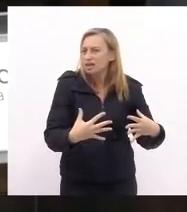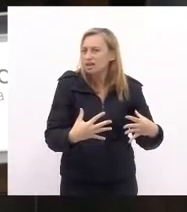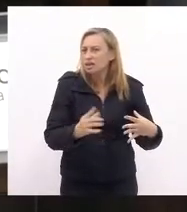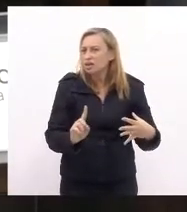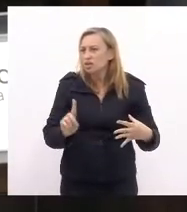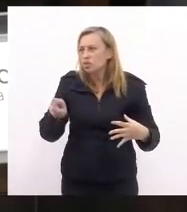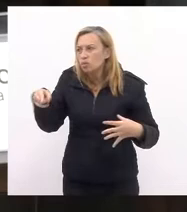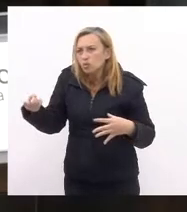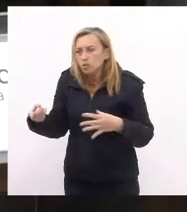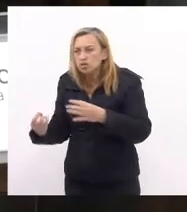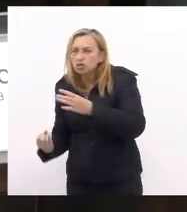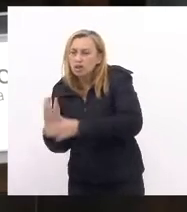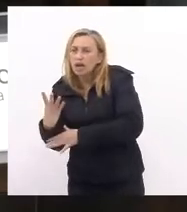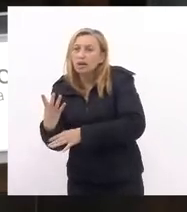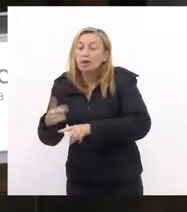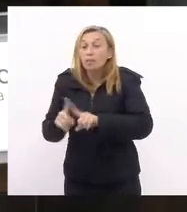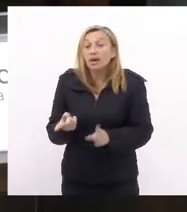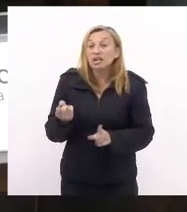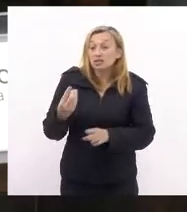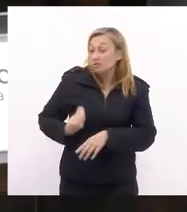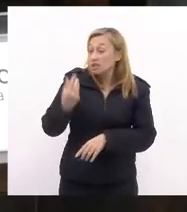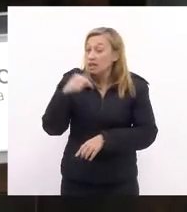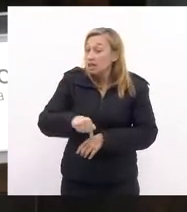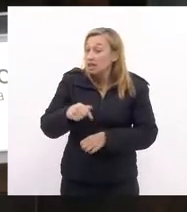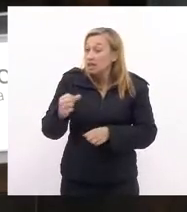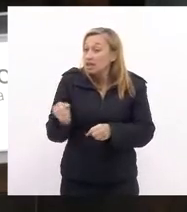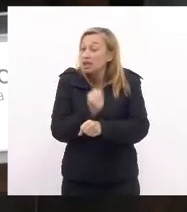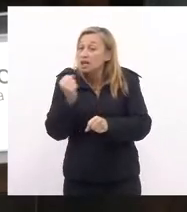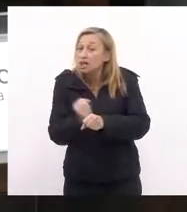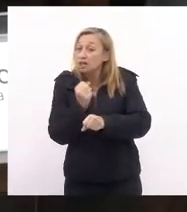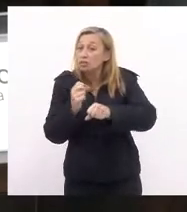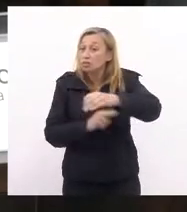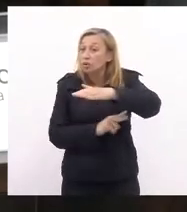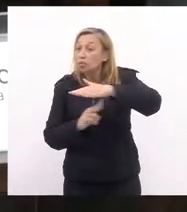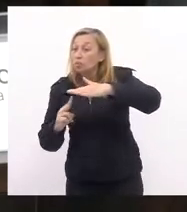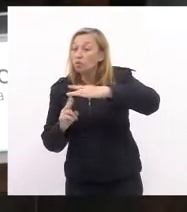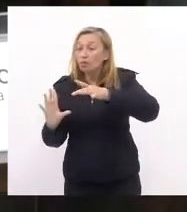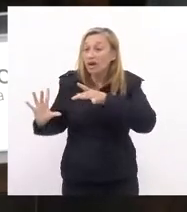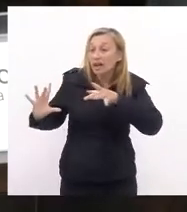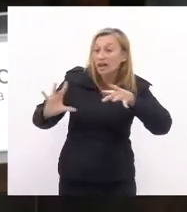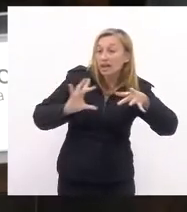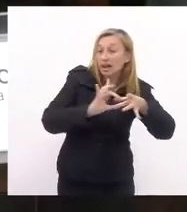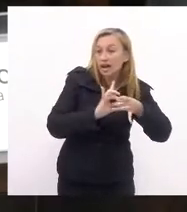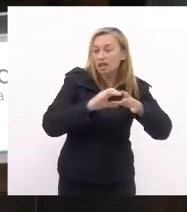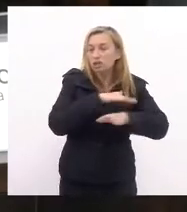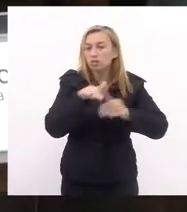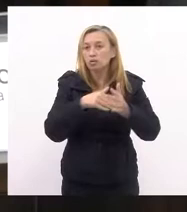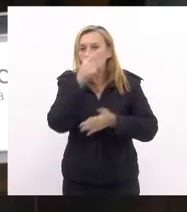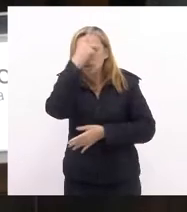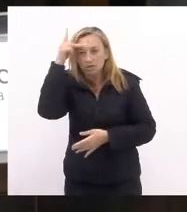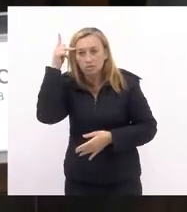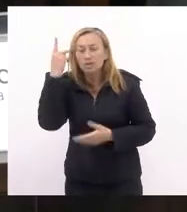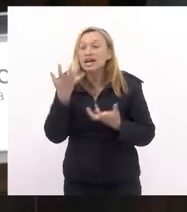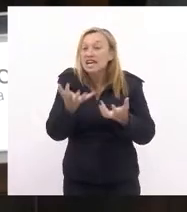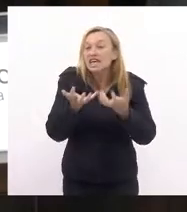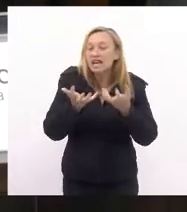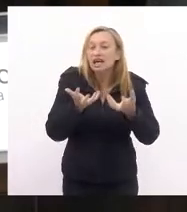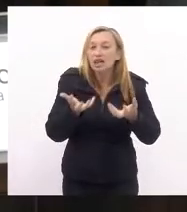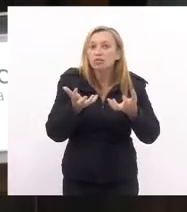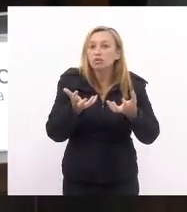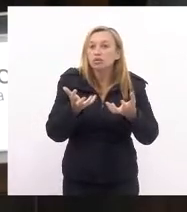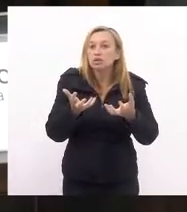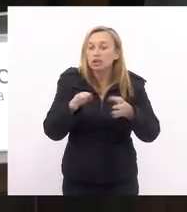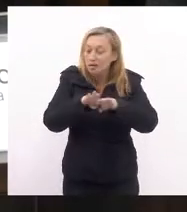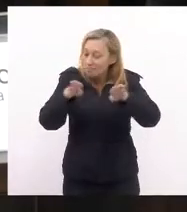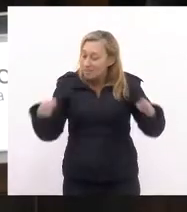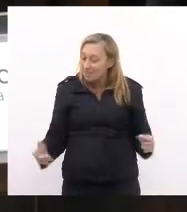edificaram. Nós estamos aqui construindo pontes para ligar as pessoas. Nós queremos